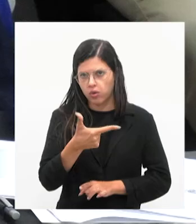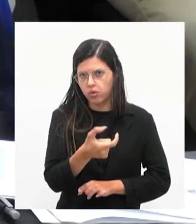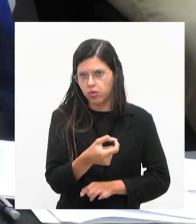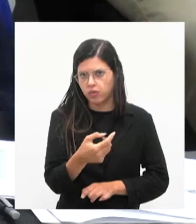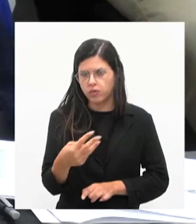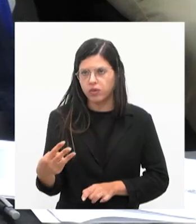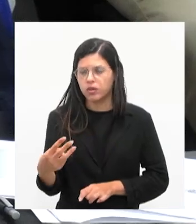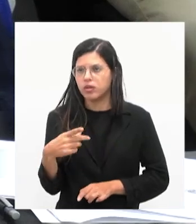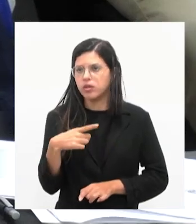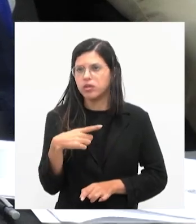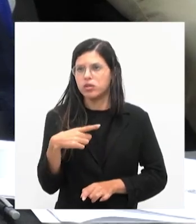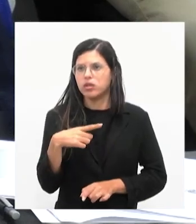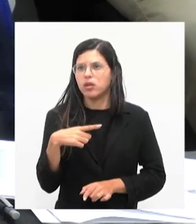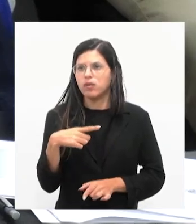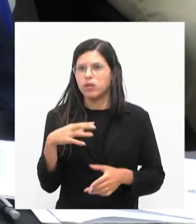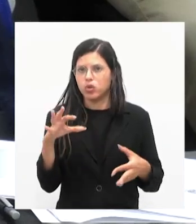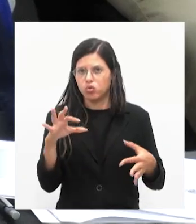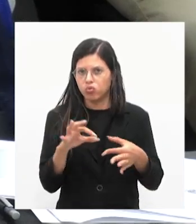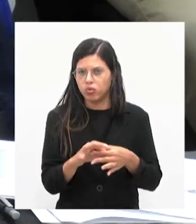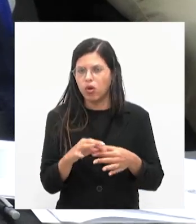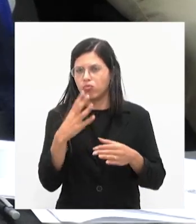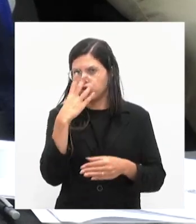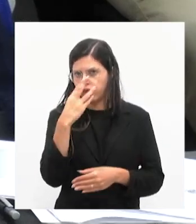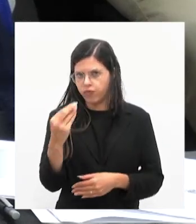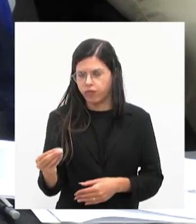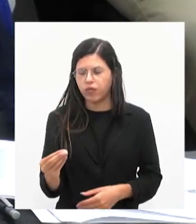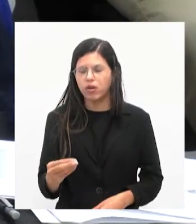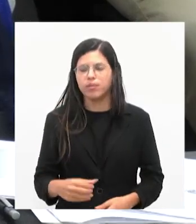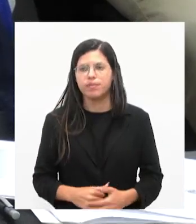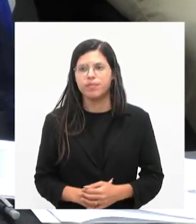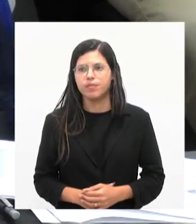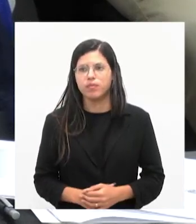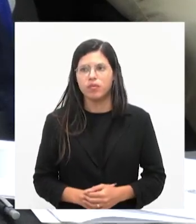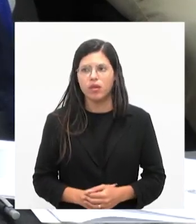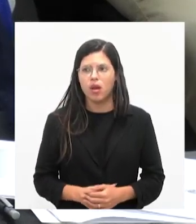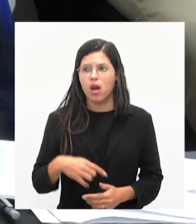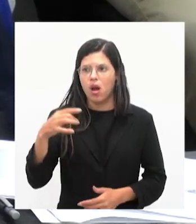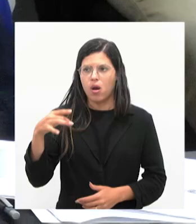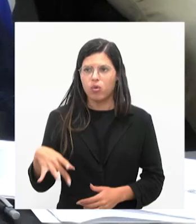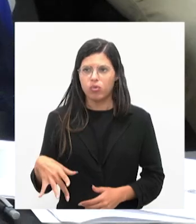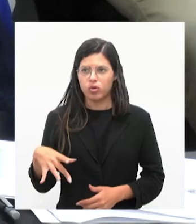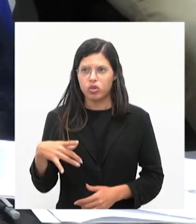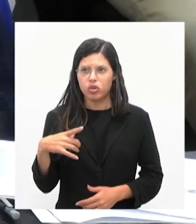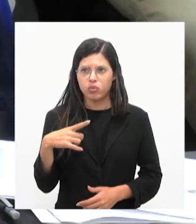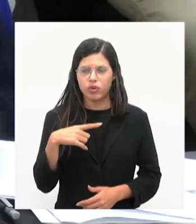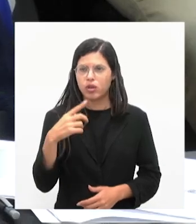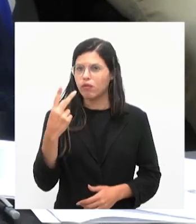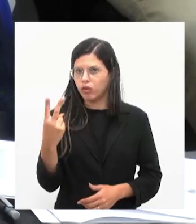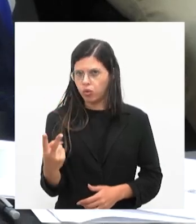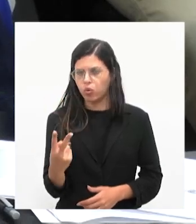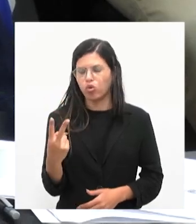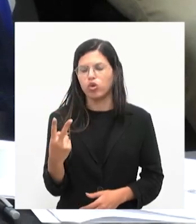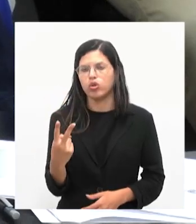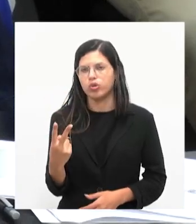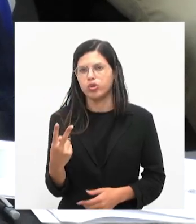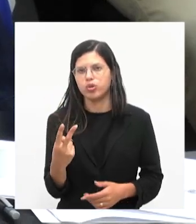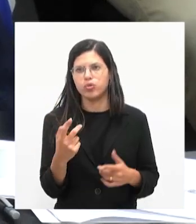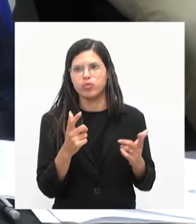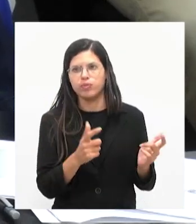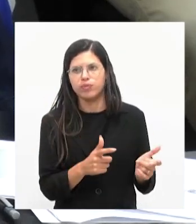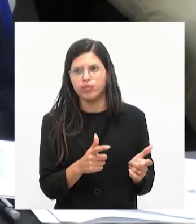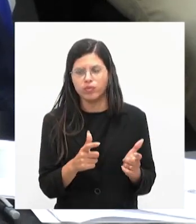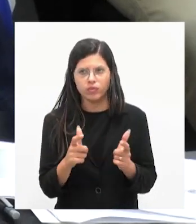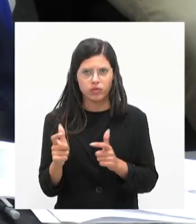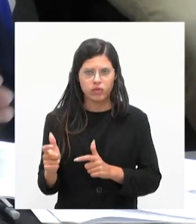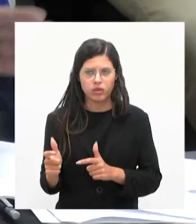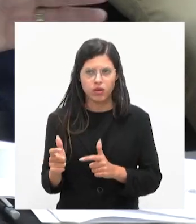de linhas de van. Né? Contrário, inclusive, a última agora foram 2 permissionários em cima